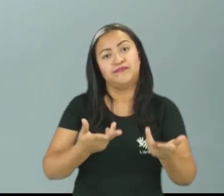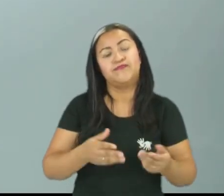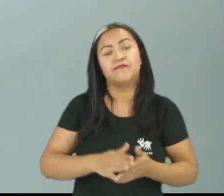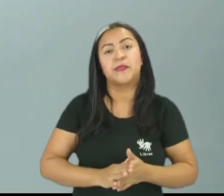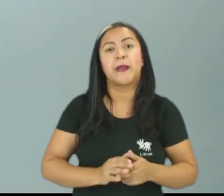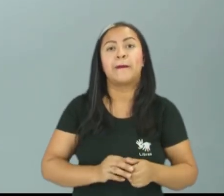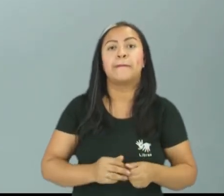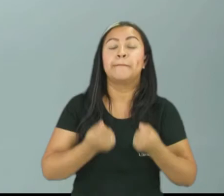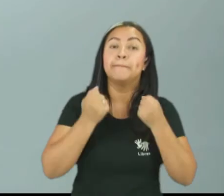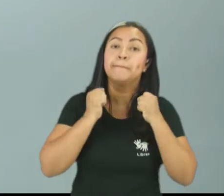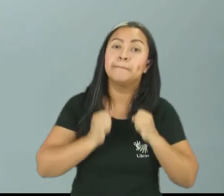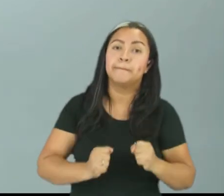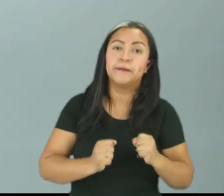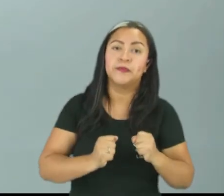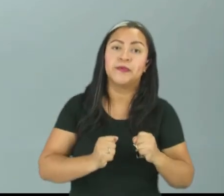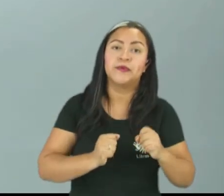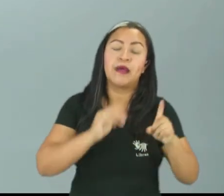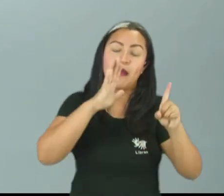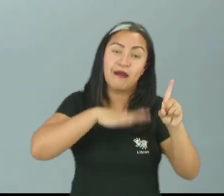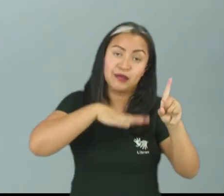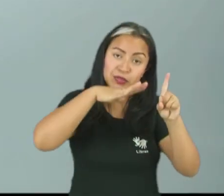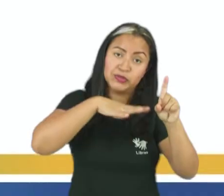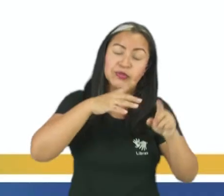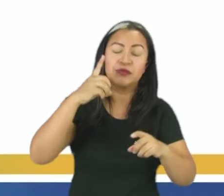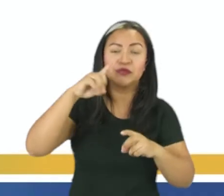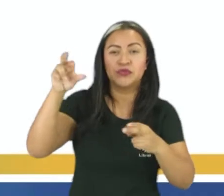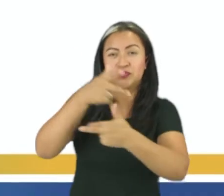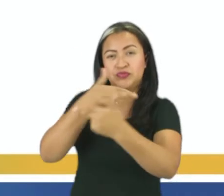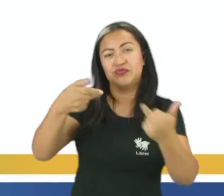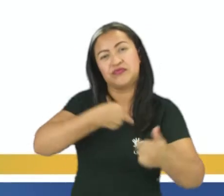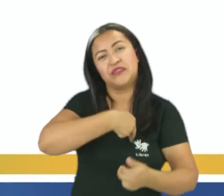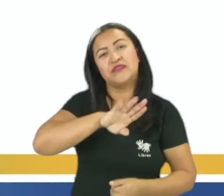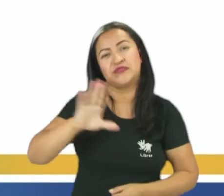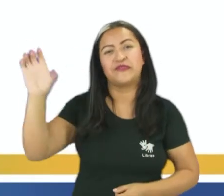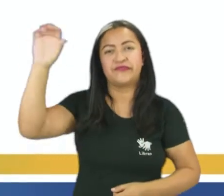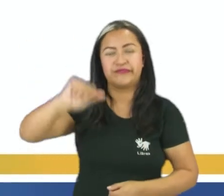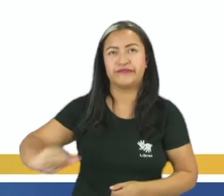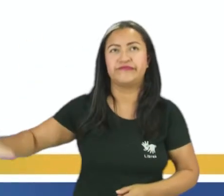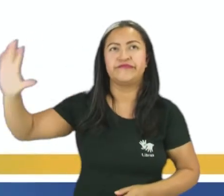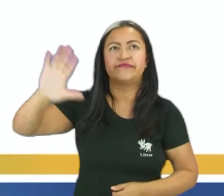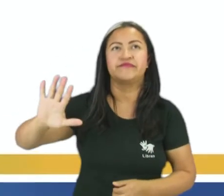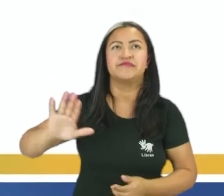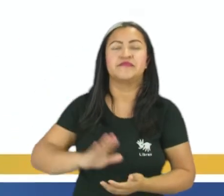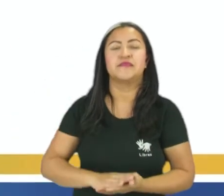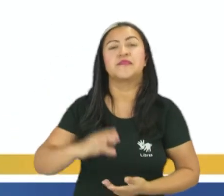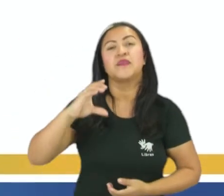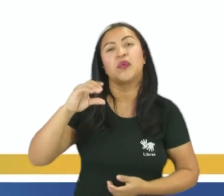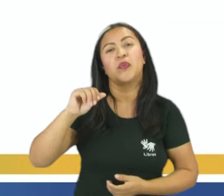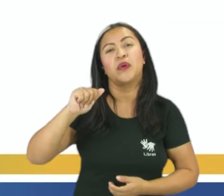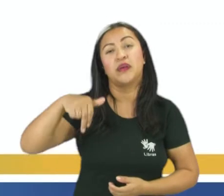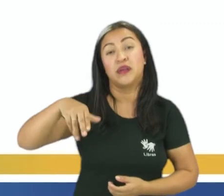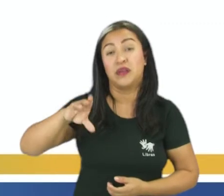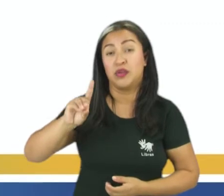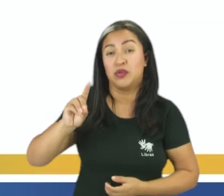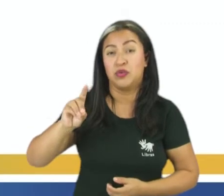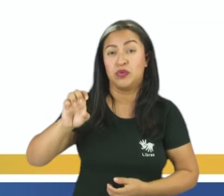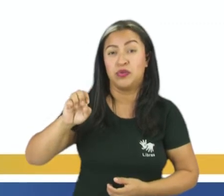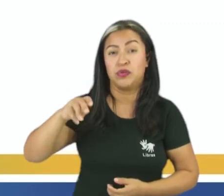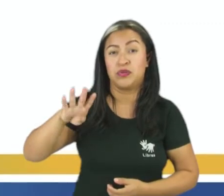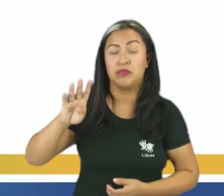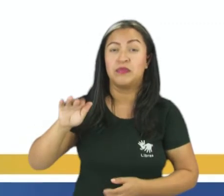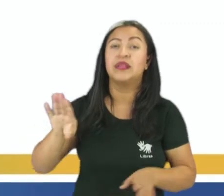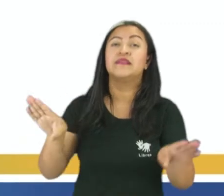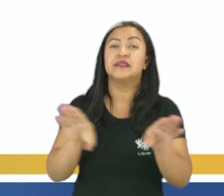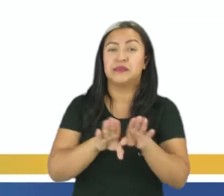né? E com isso a gente tem aí essas religiões, tá, pessoal? O candomblé também, né, tem uma relação muito especial com a comida,